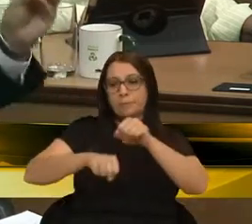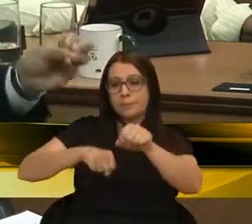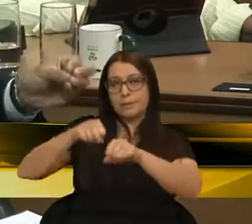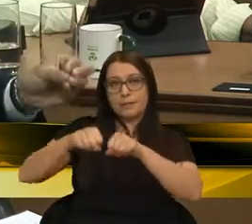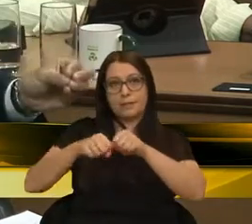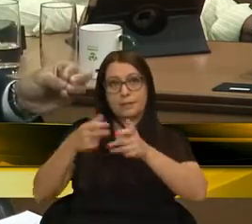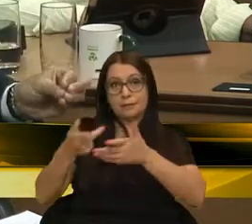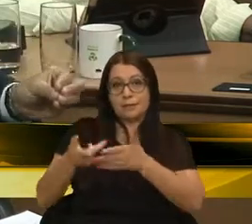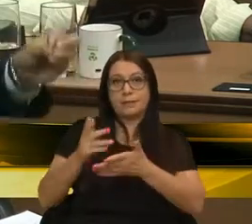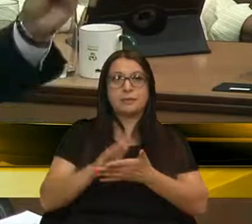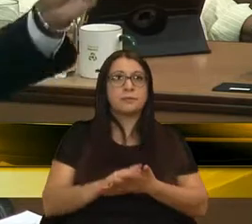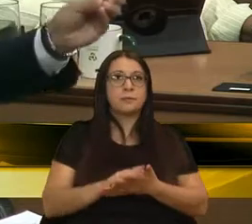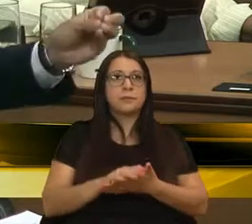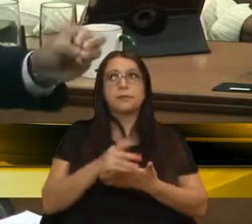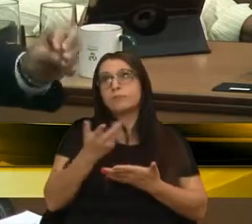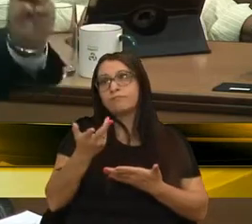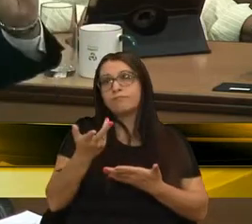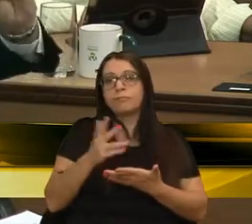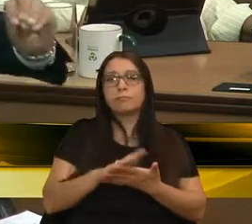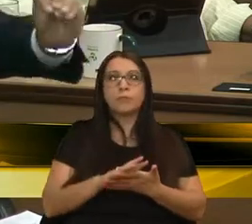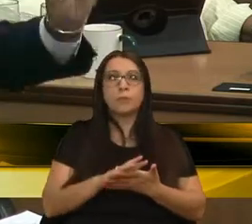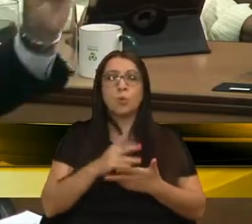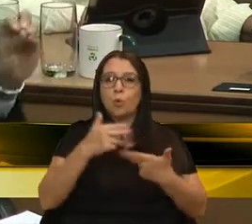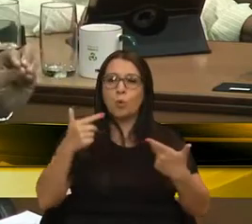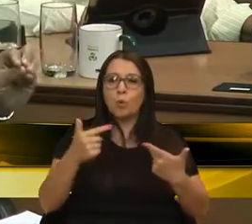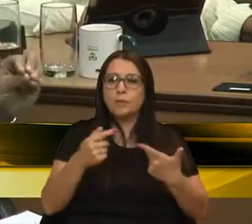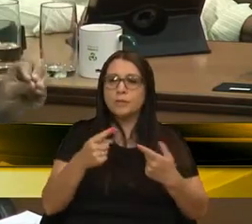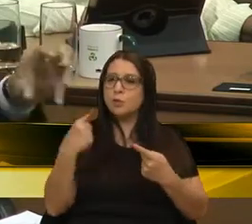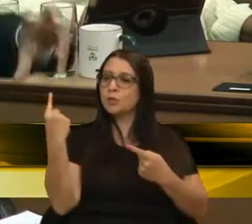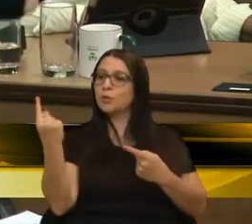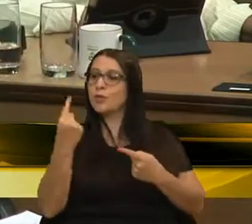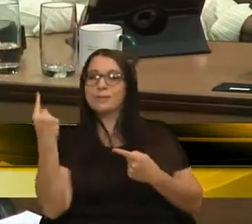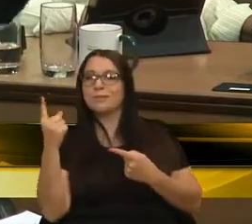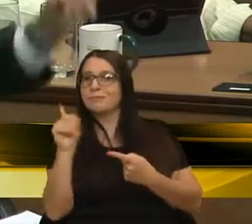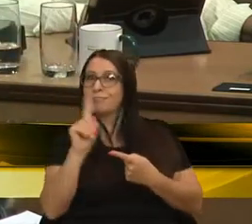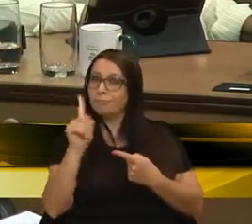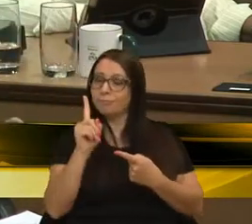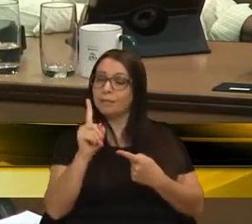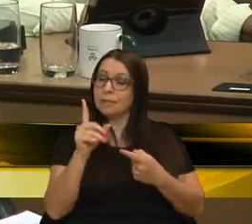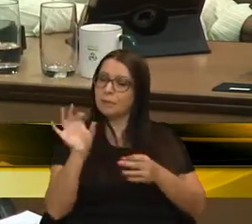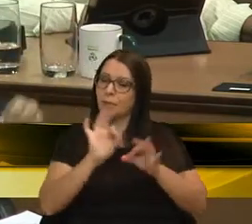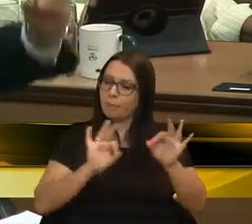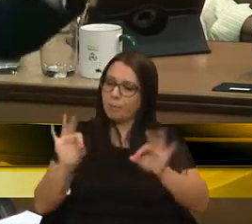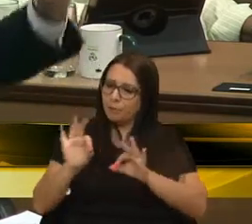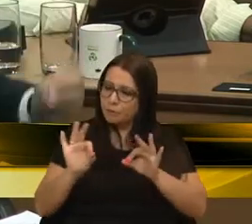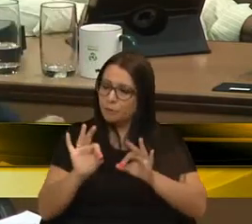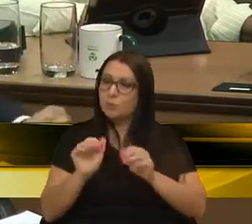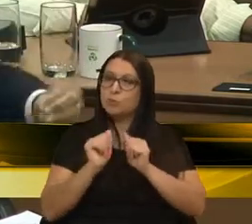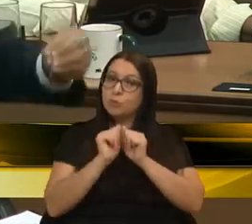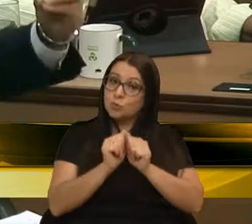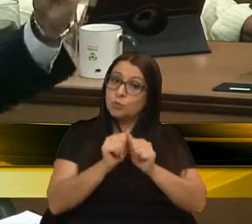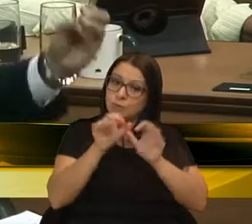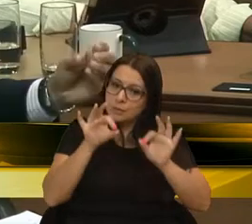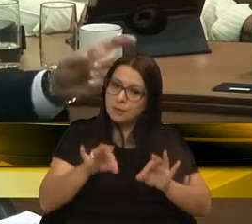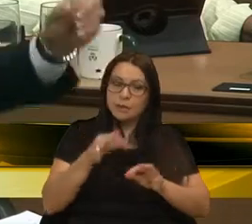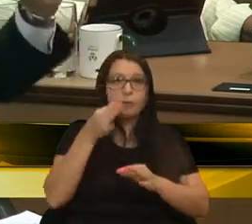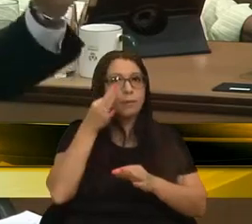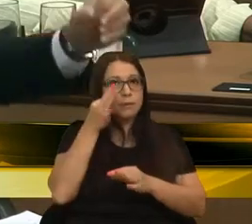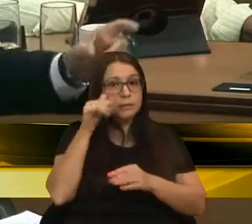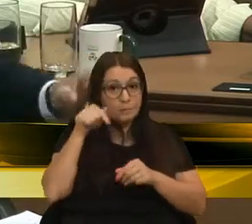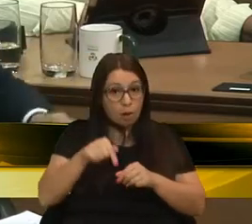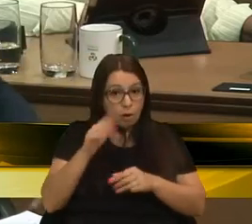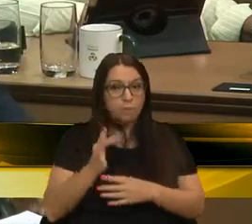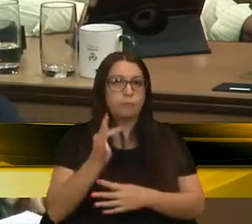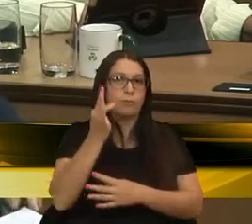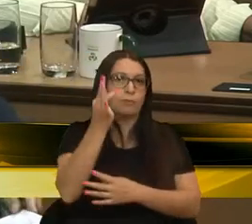o ciclismo, né, com relação a coisas isoladas. Nós precisamos ter um planejamento presente e futuro. E,